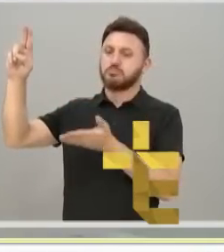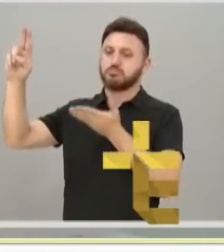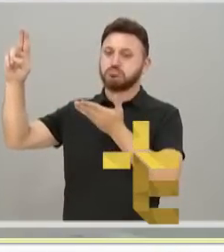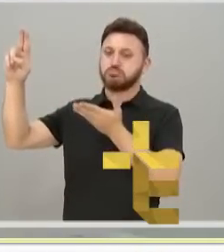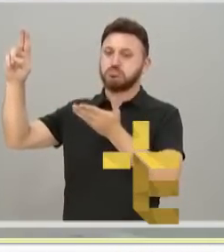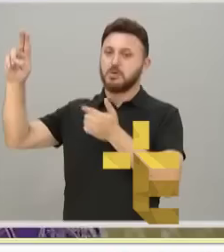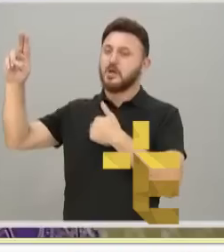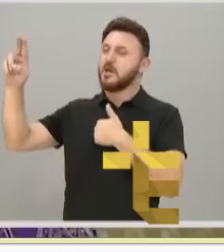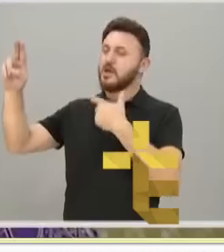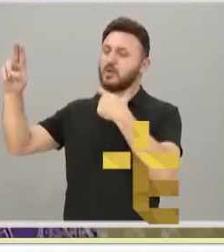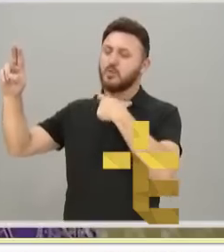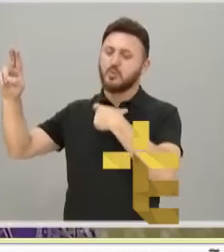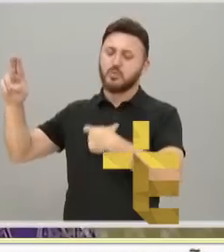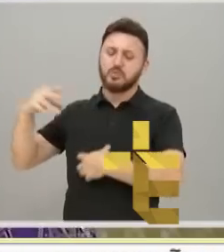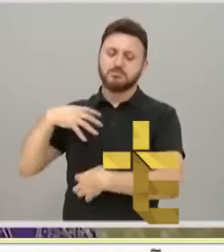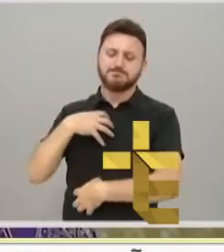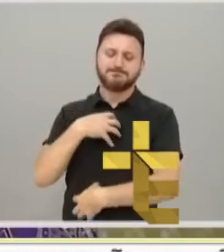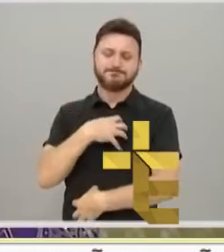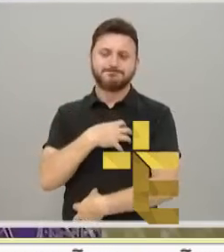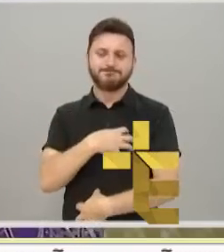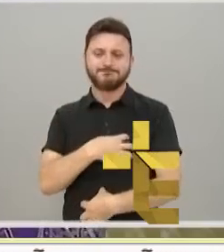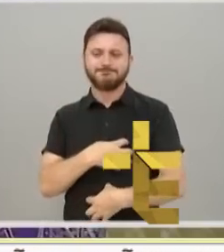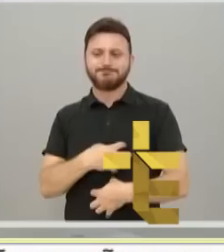Eu estou angustiado.